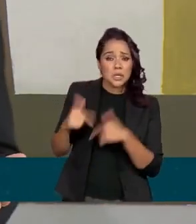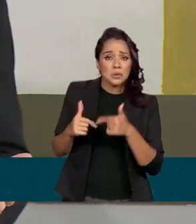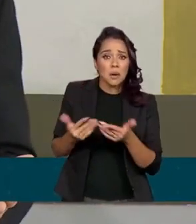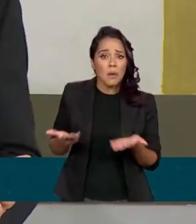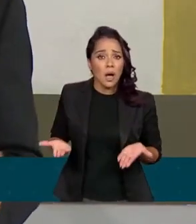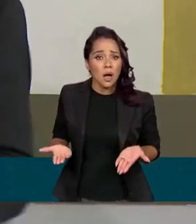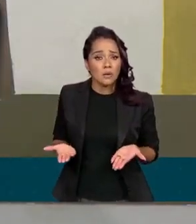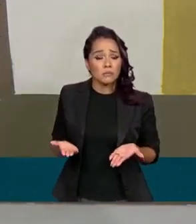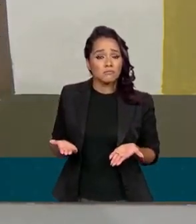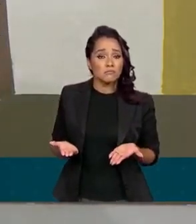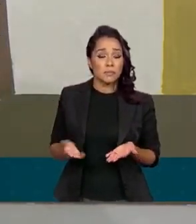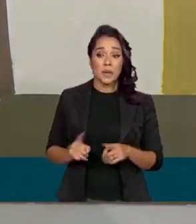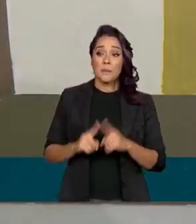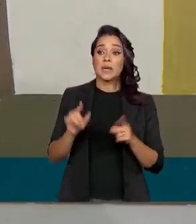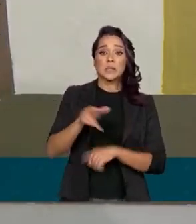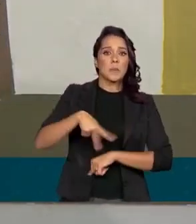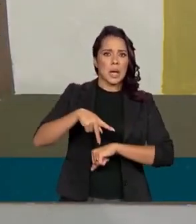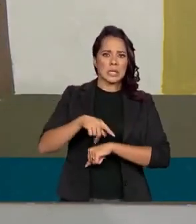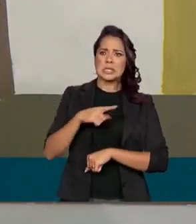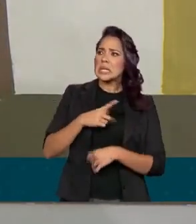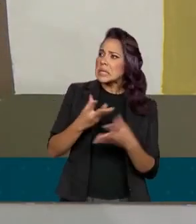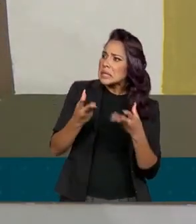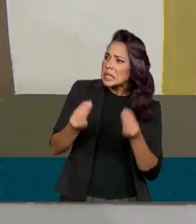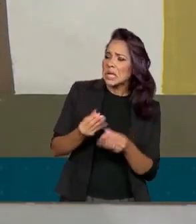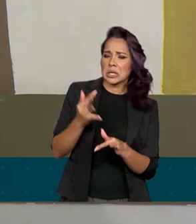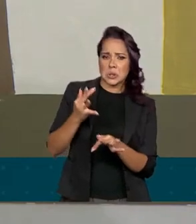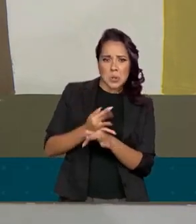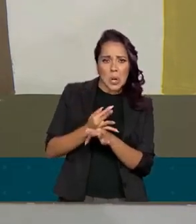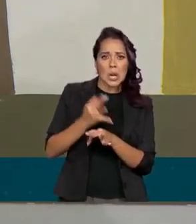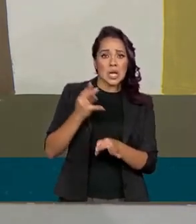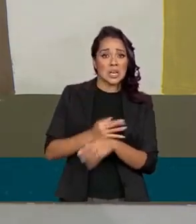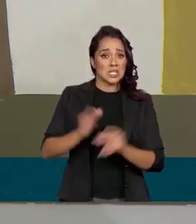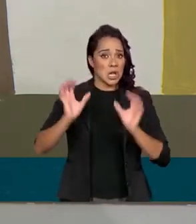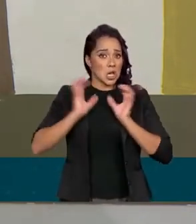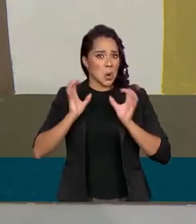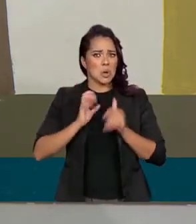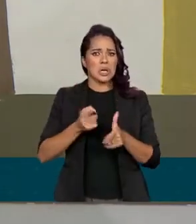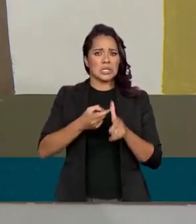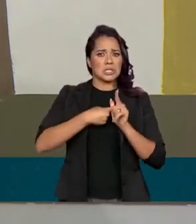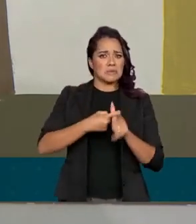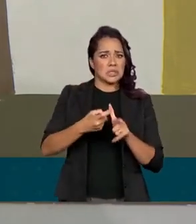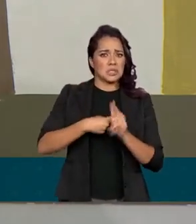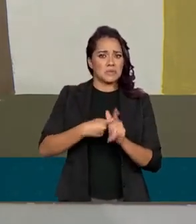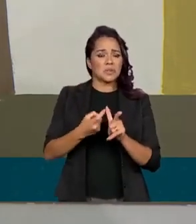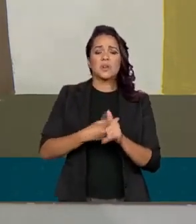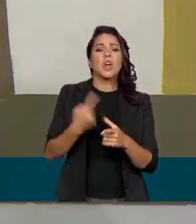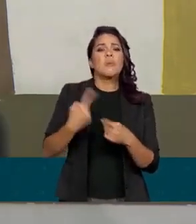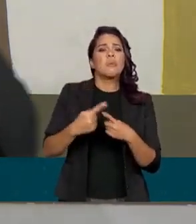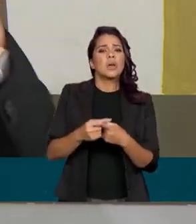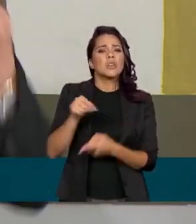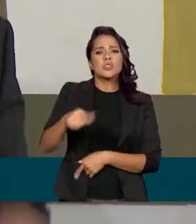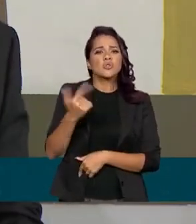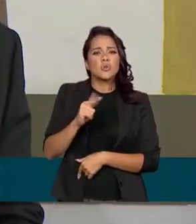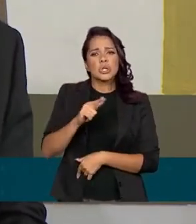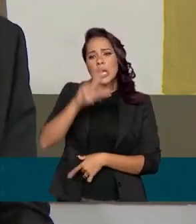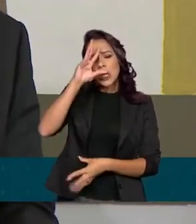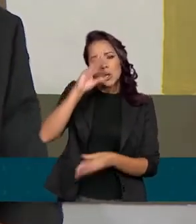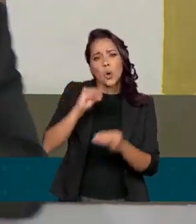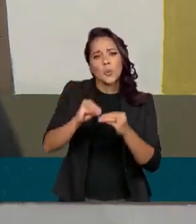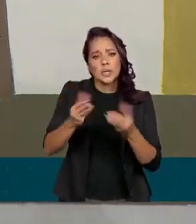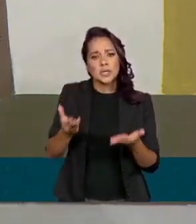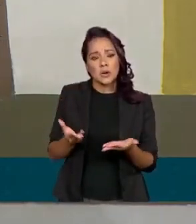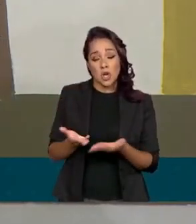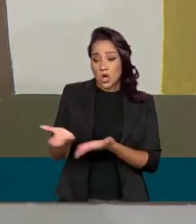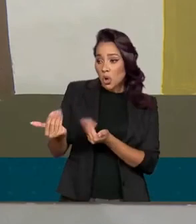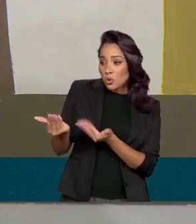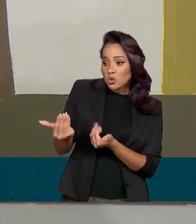emprego. Mas se o país tem tanta tolerância com os ricos que devem nesse país, por que a gente não tem a compreensão de